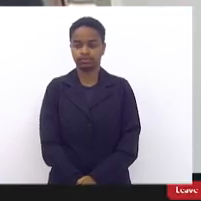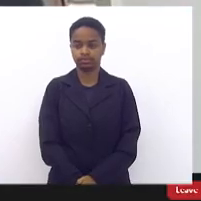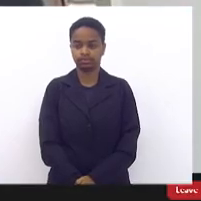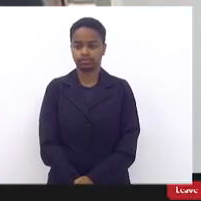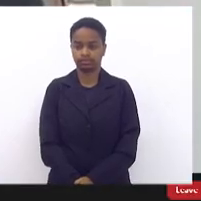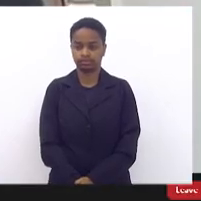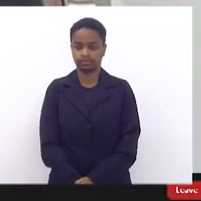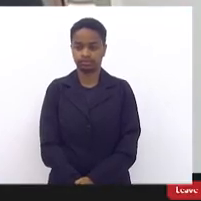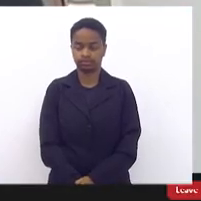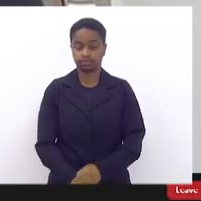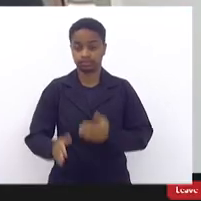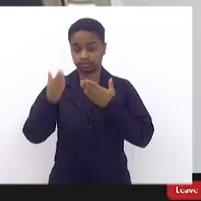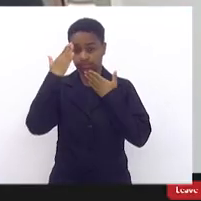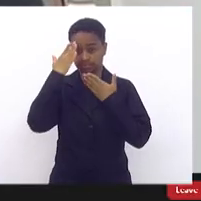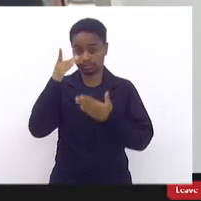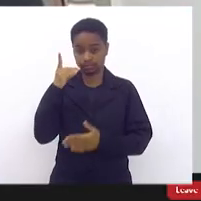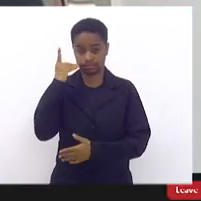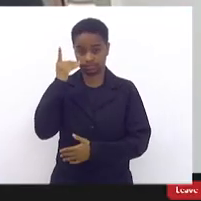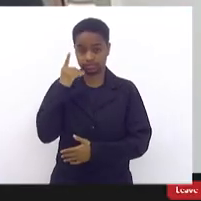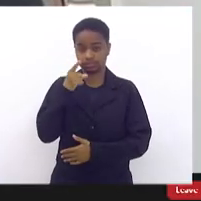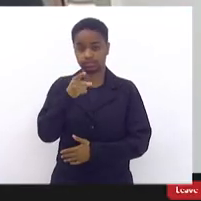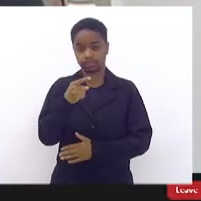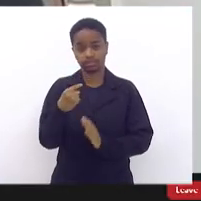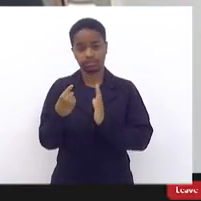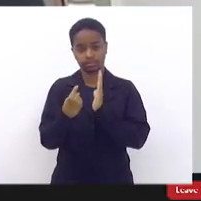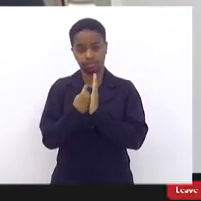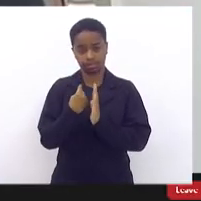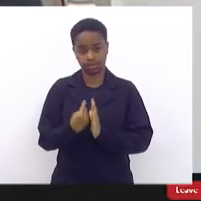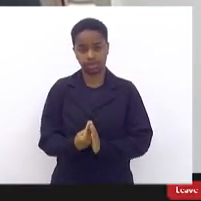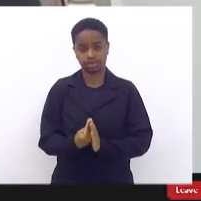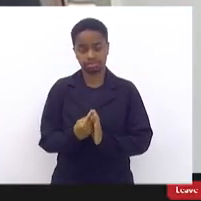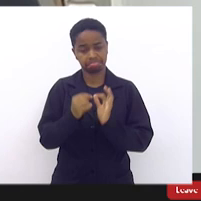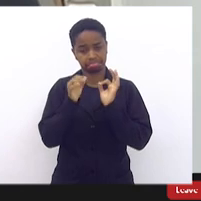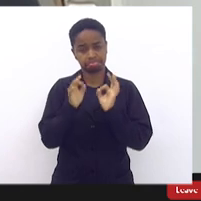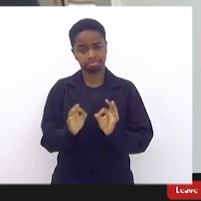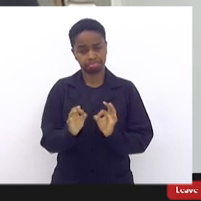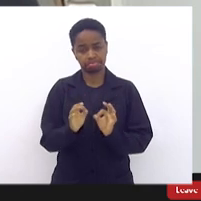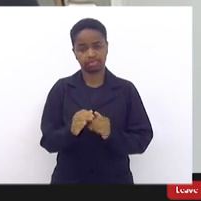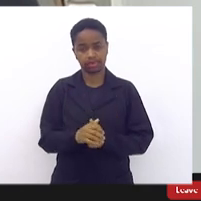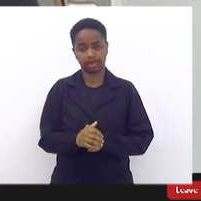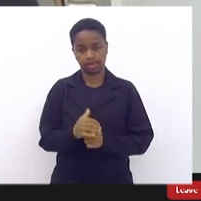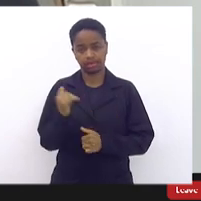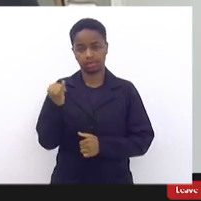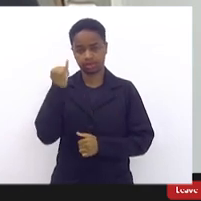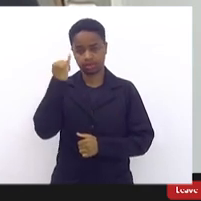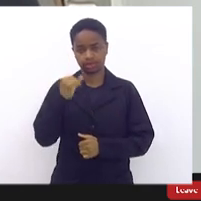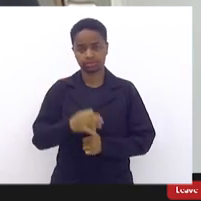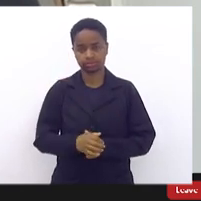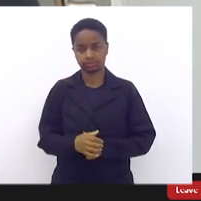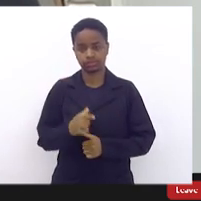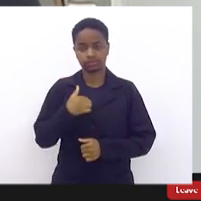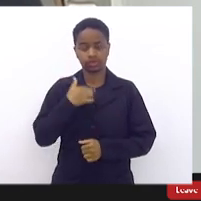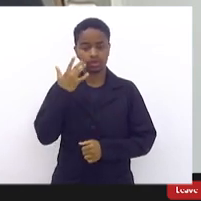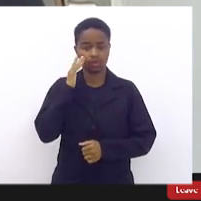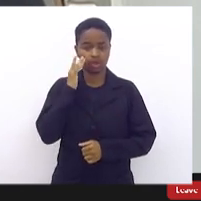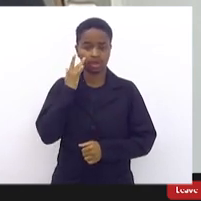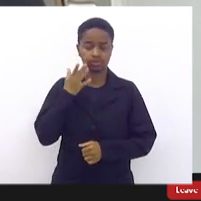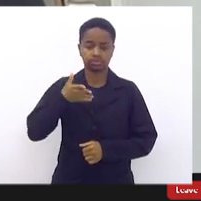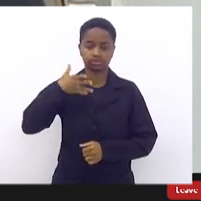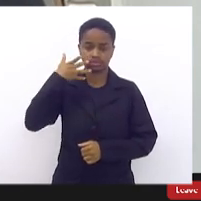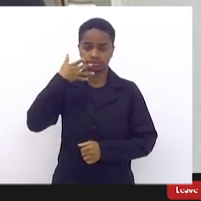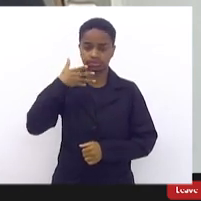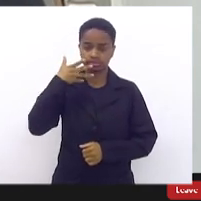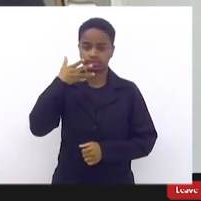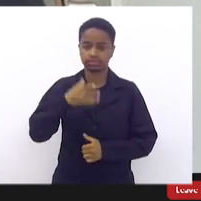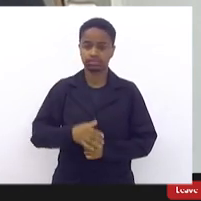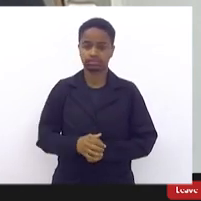Muito obrigada, deputado. Essas perguntas são muito ao ponto mesmo, muito importantes. Acho que essa fala de que veja